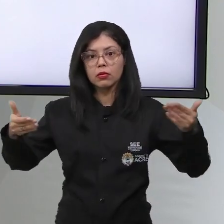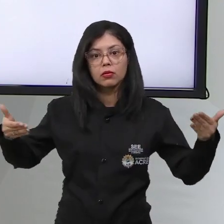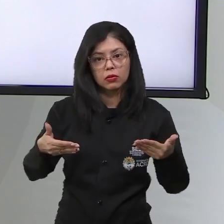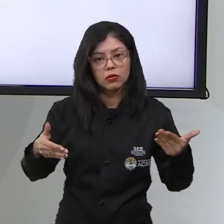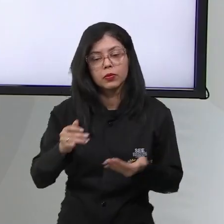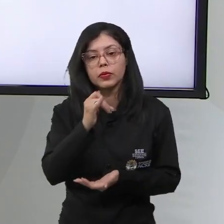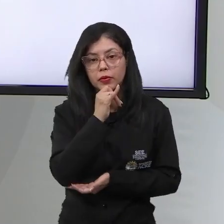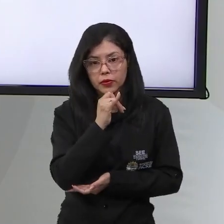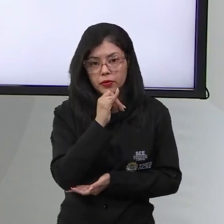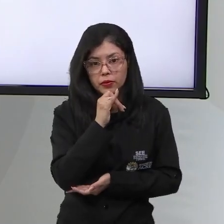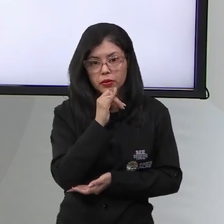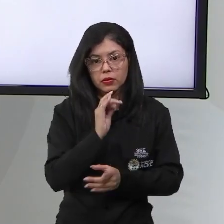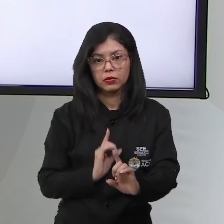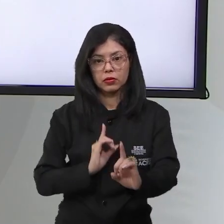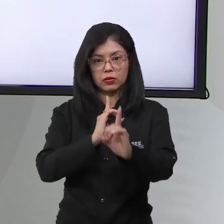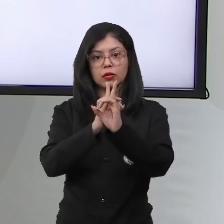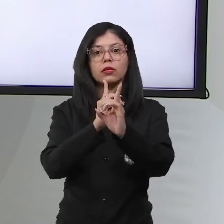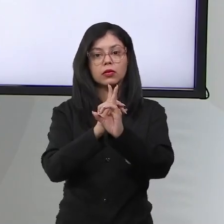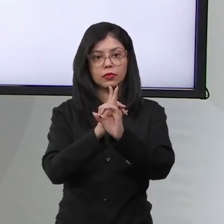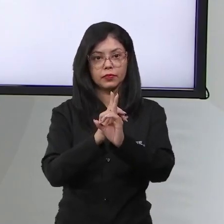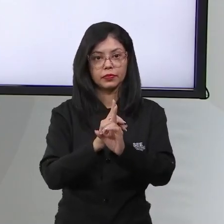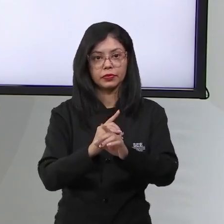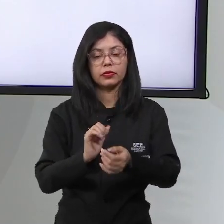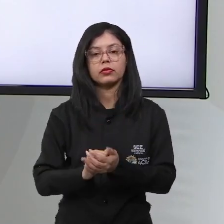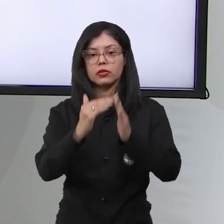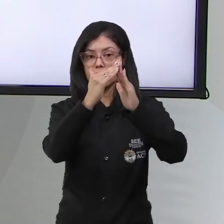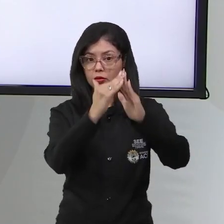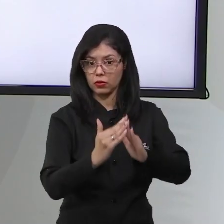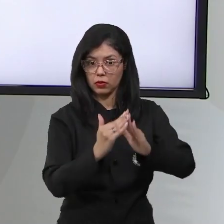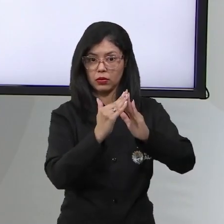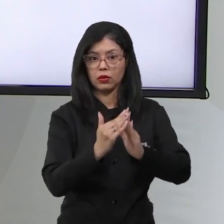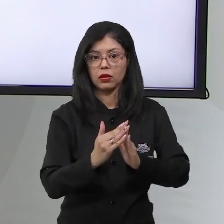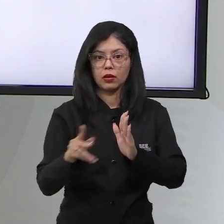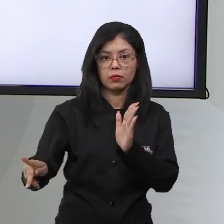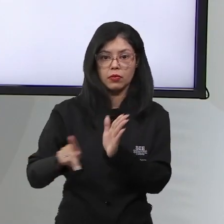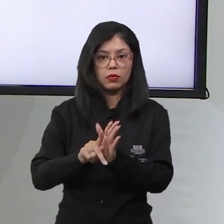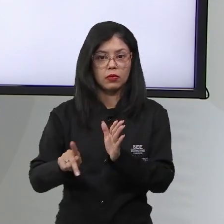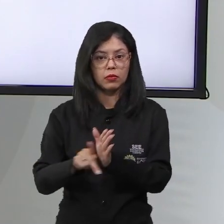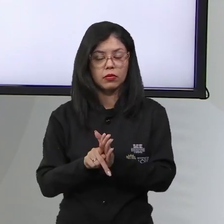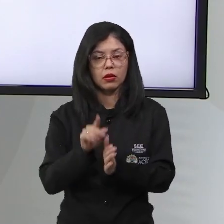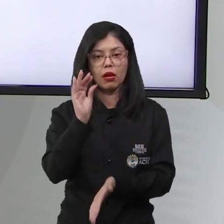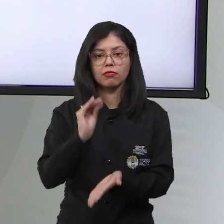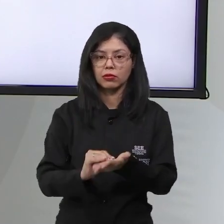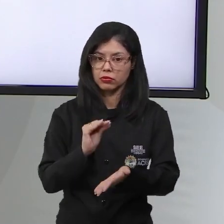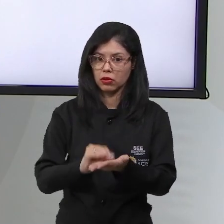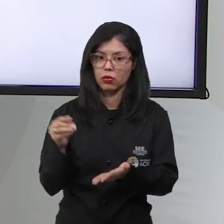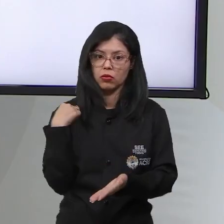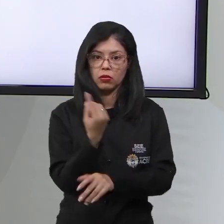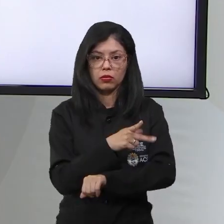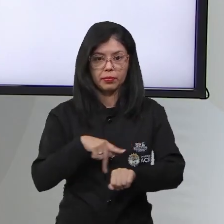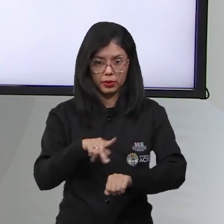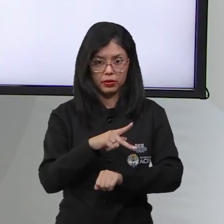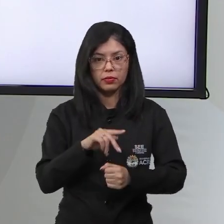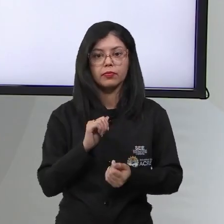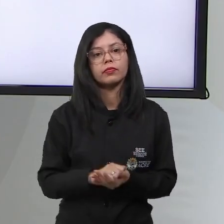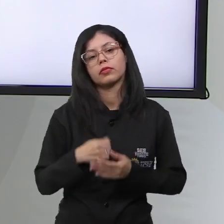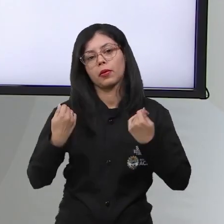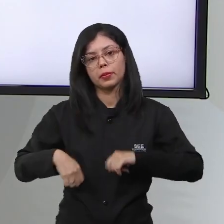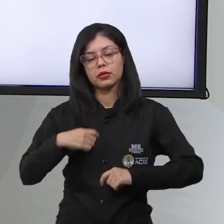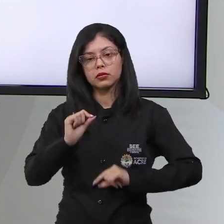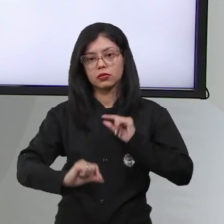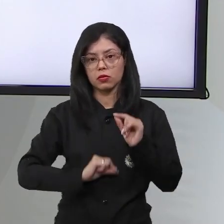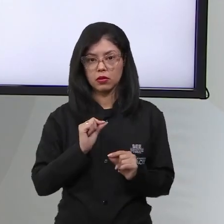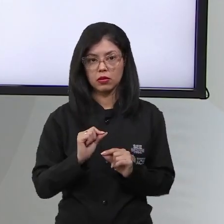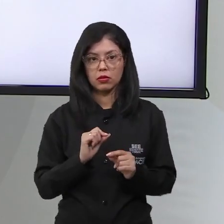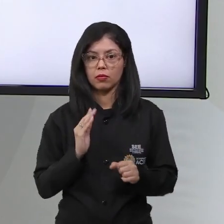por exemplo, se encontra com a moradia própria ausente no nosso país. Então, é